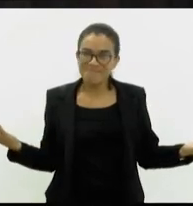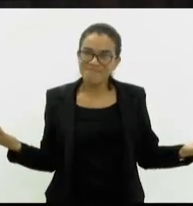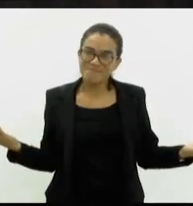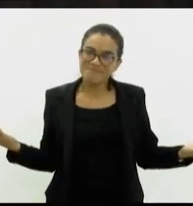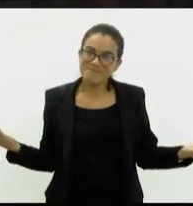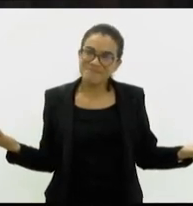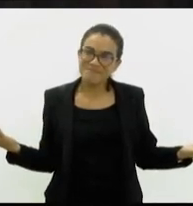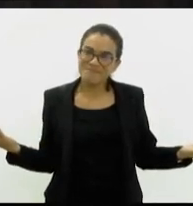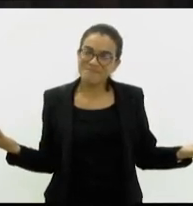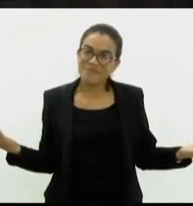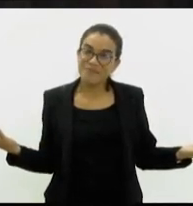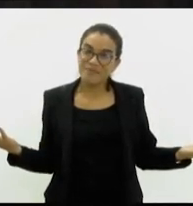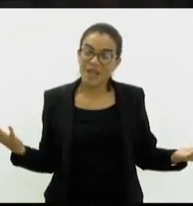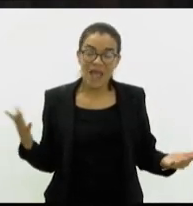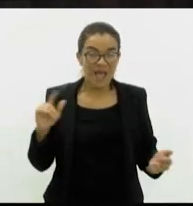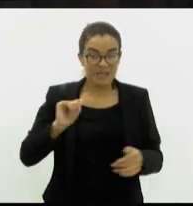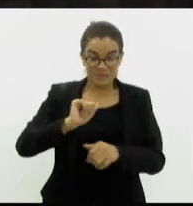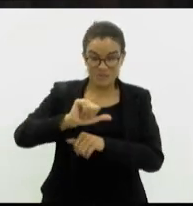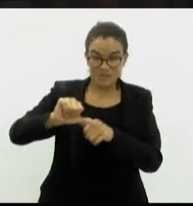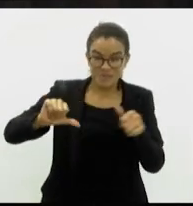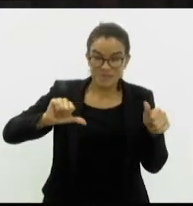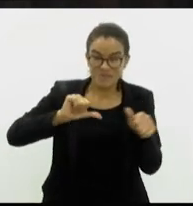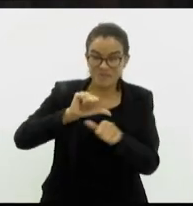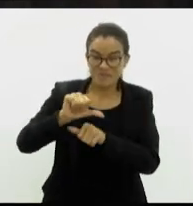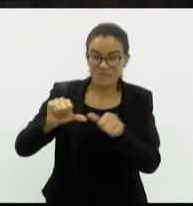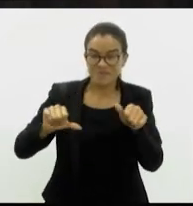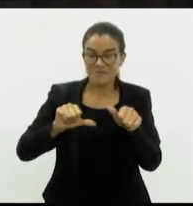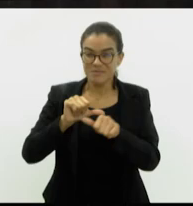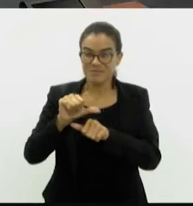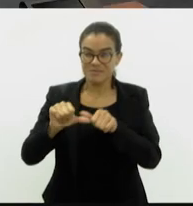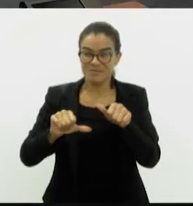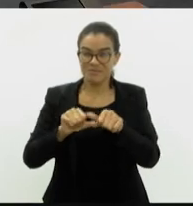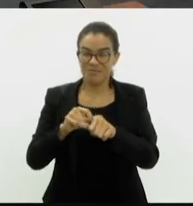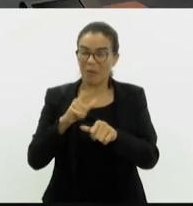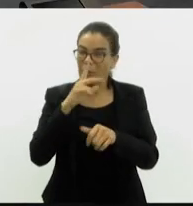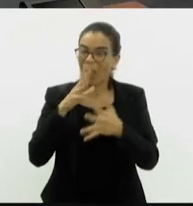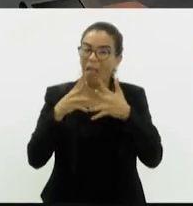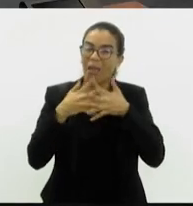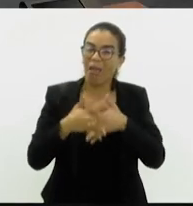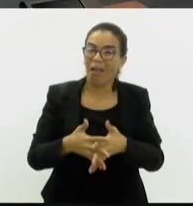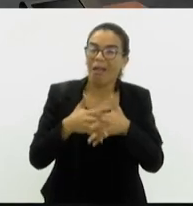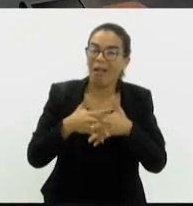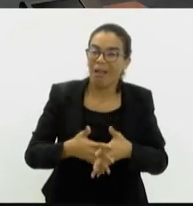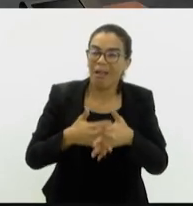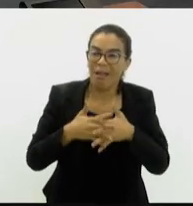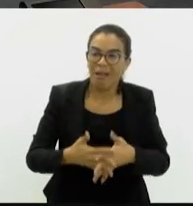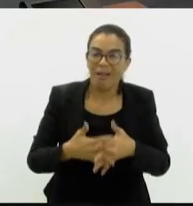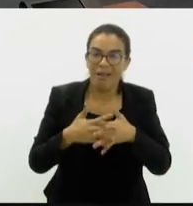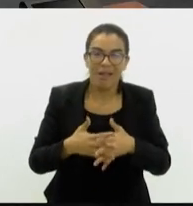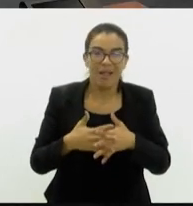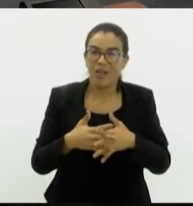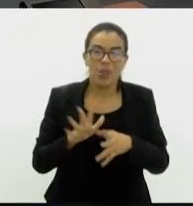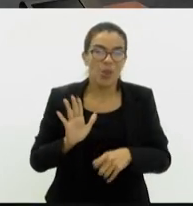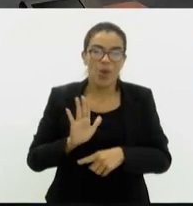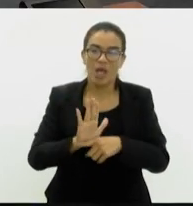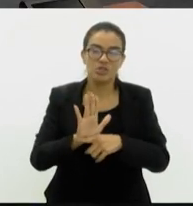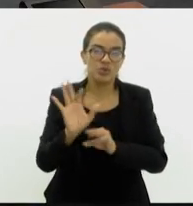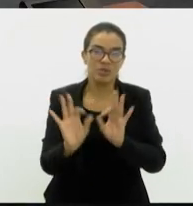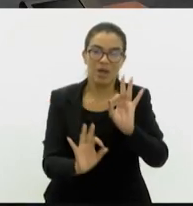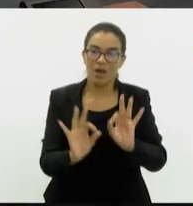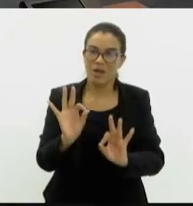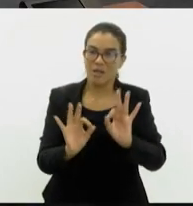essas inovações que eu chamo de trapalhadas não ajuda a organizar